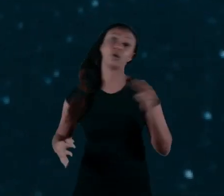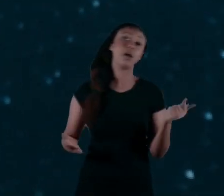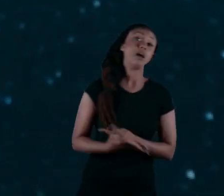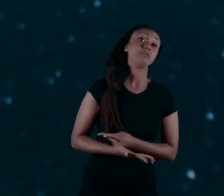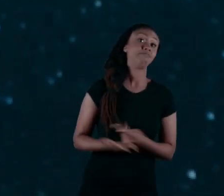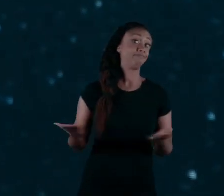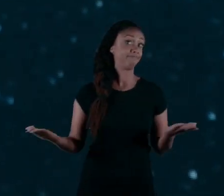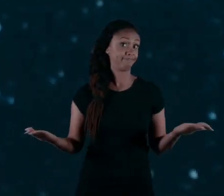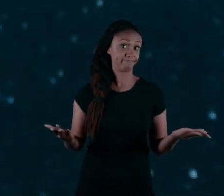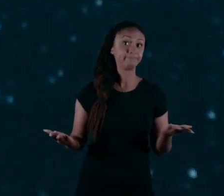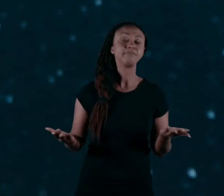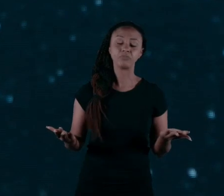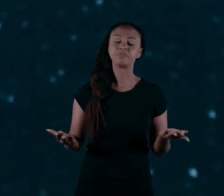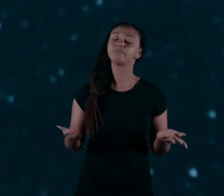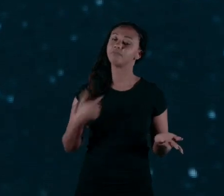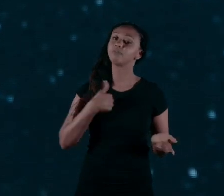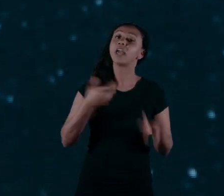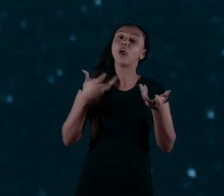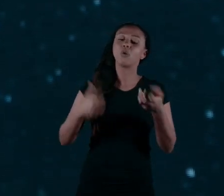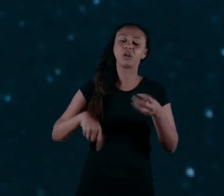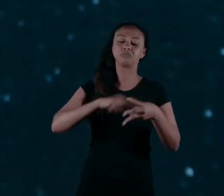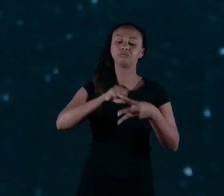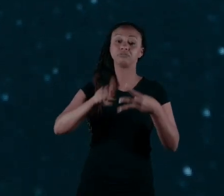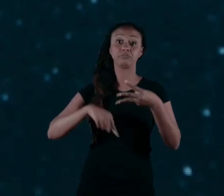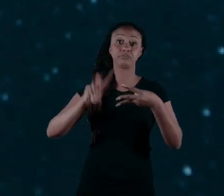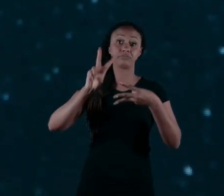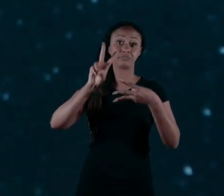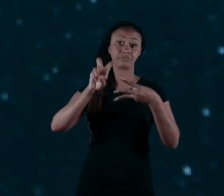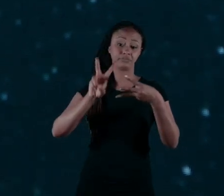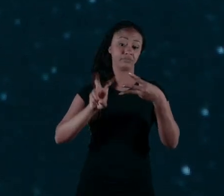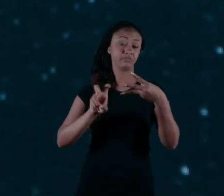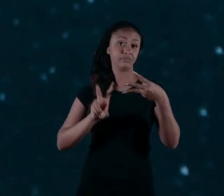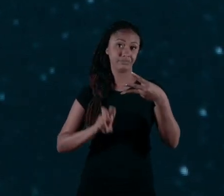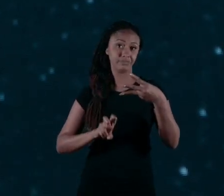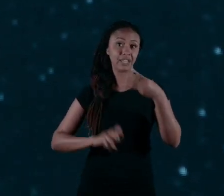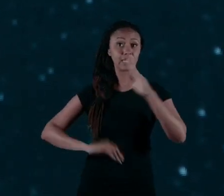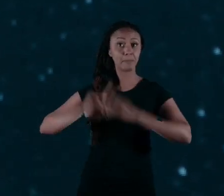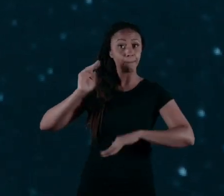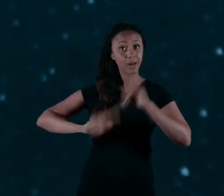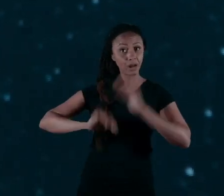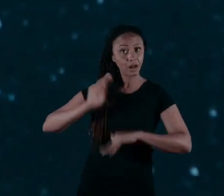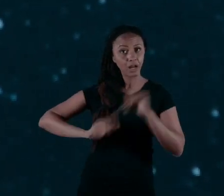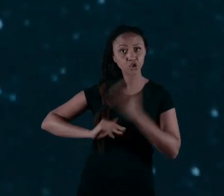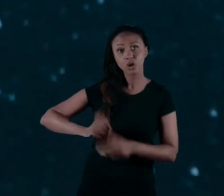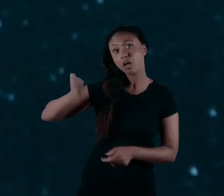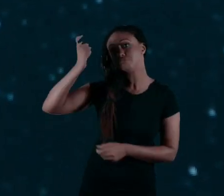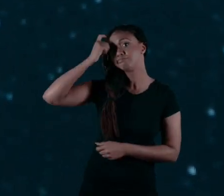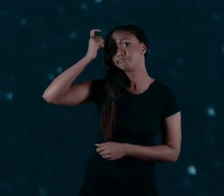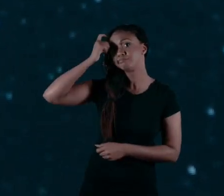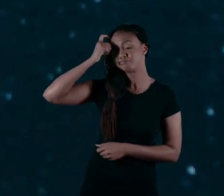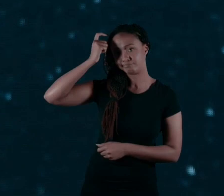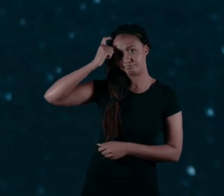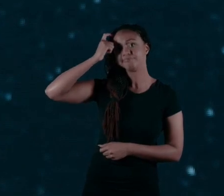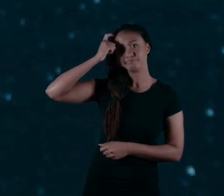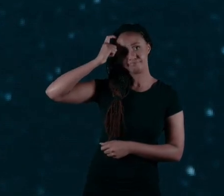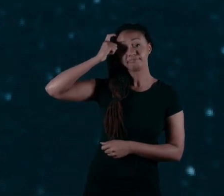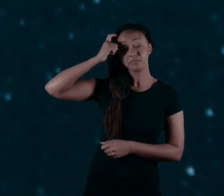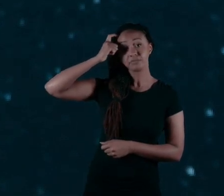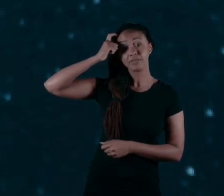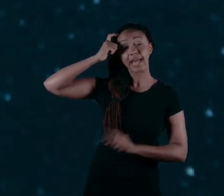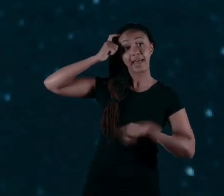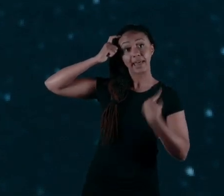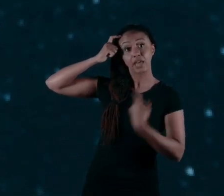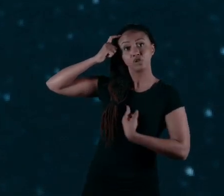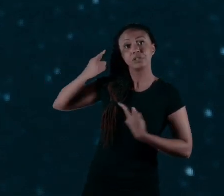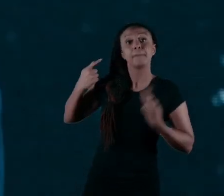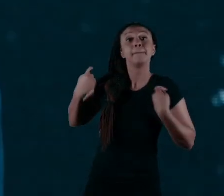Então, hoje eu quero falar de três dessas atitudes mentais que nós precisamos